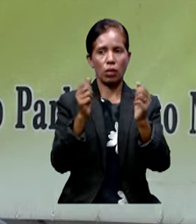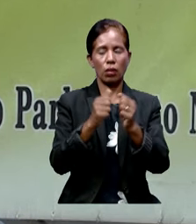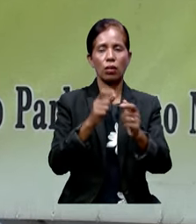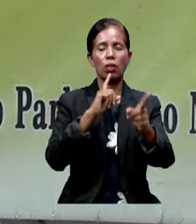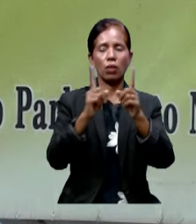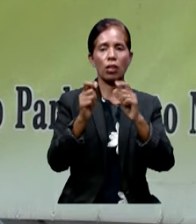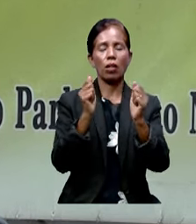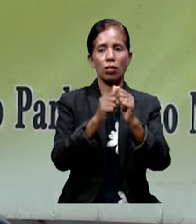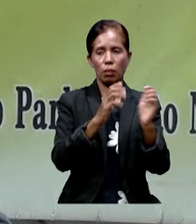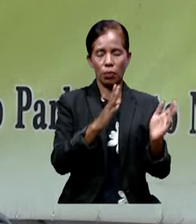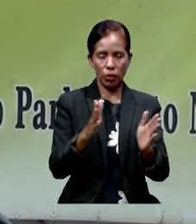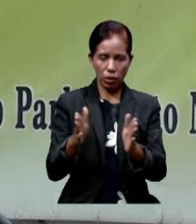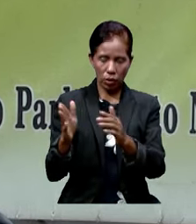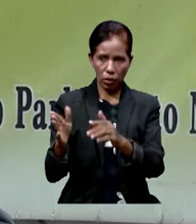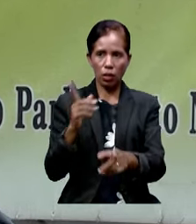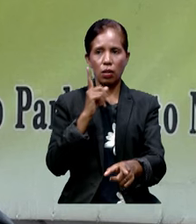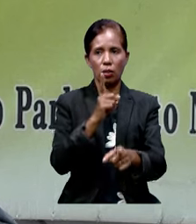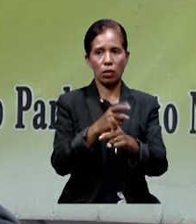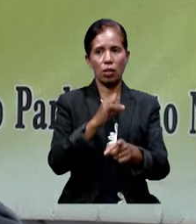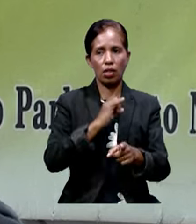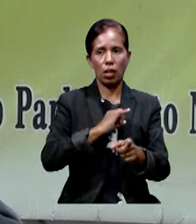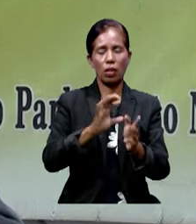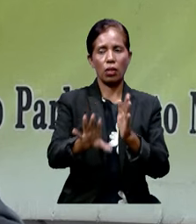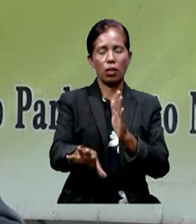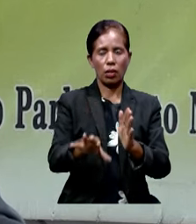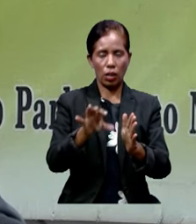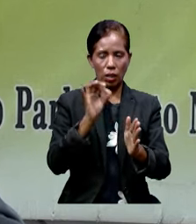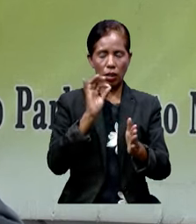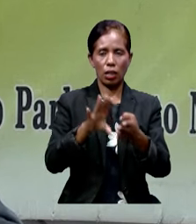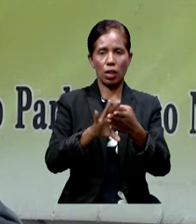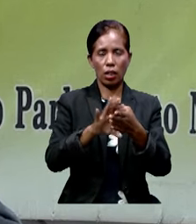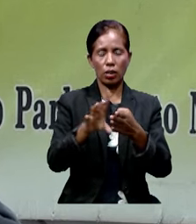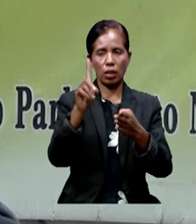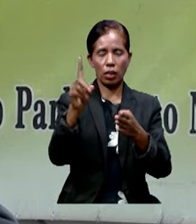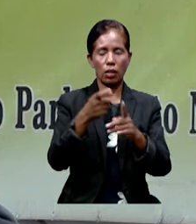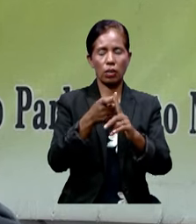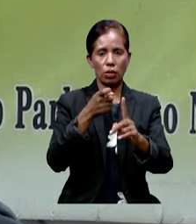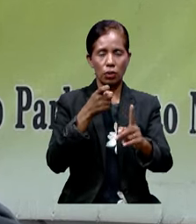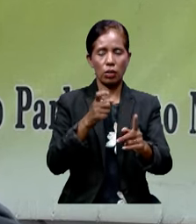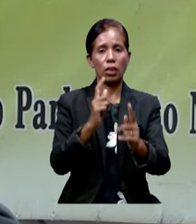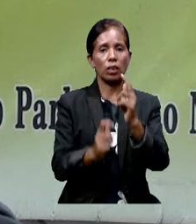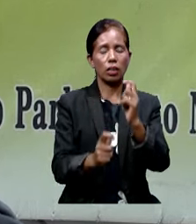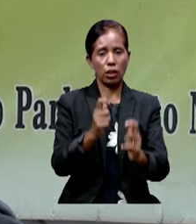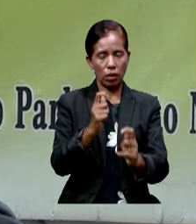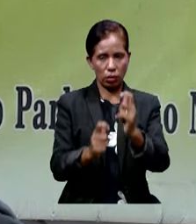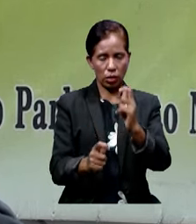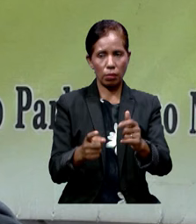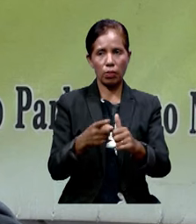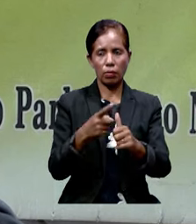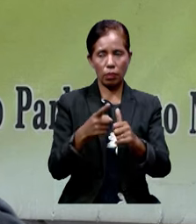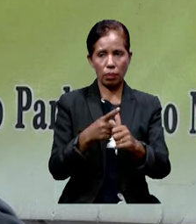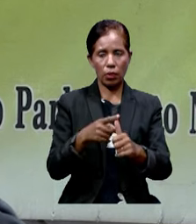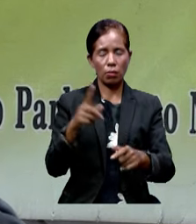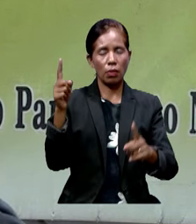hela processo, né? Los duni, ao retan condenação unida, o si tribunal da primeira instância, ba